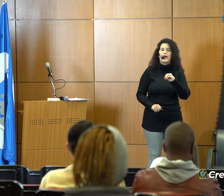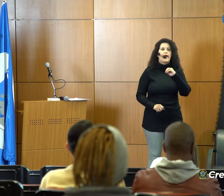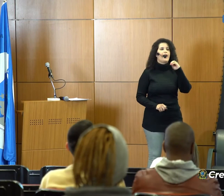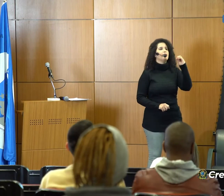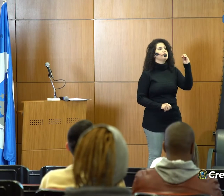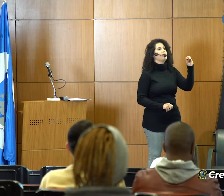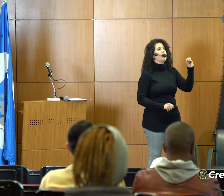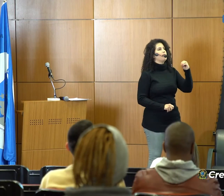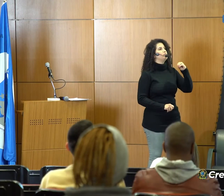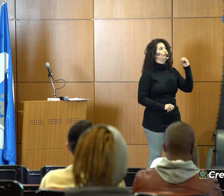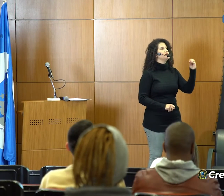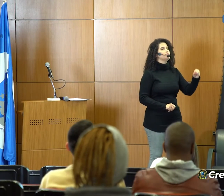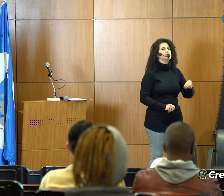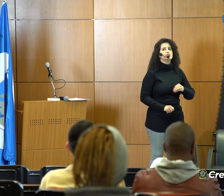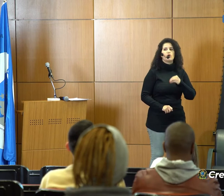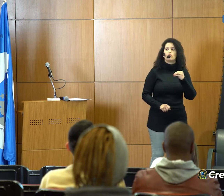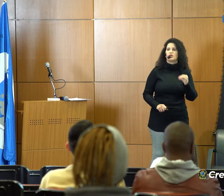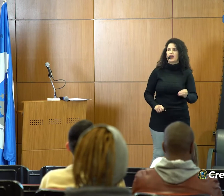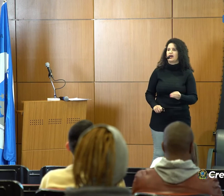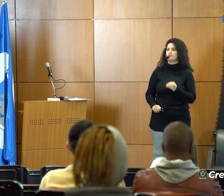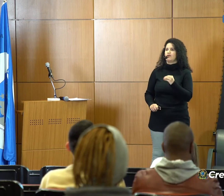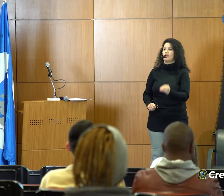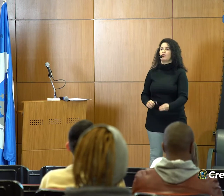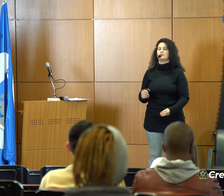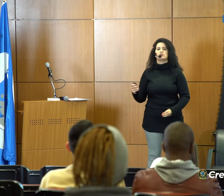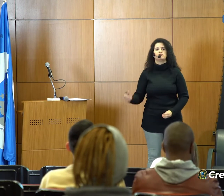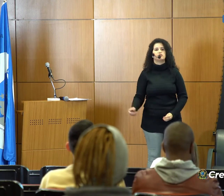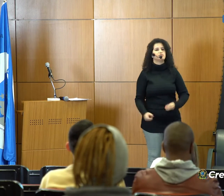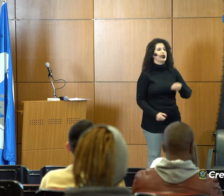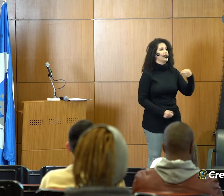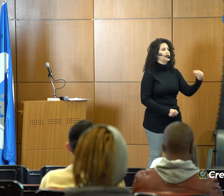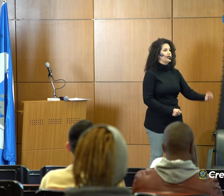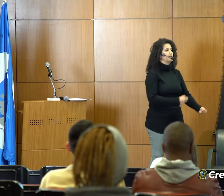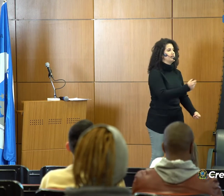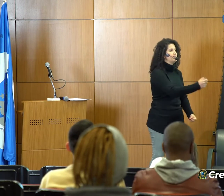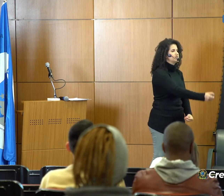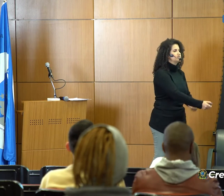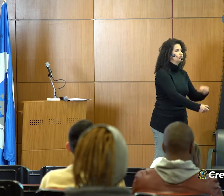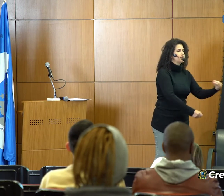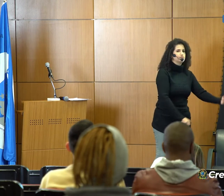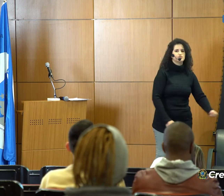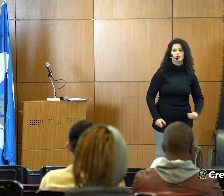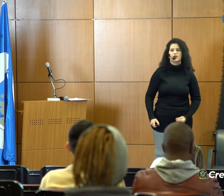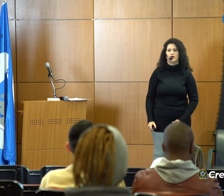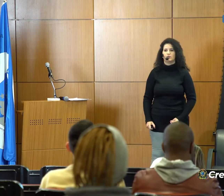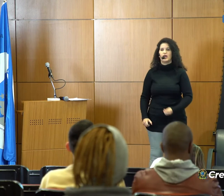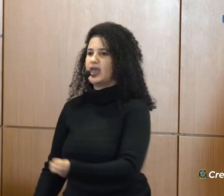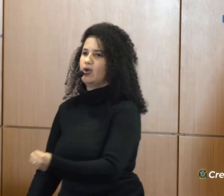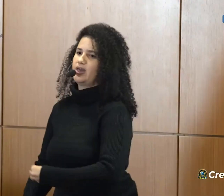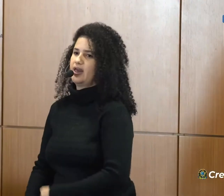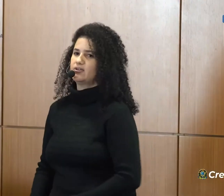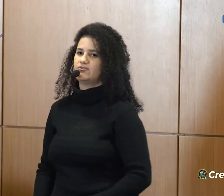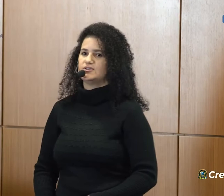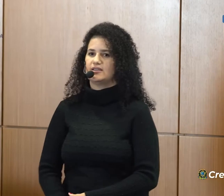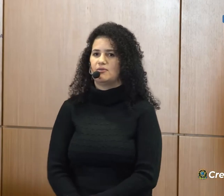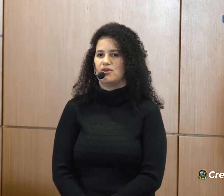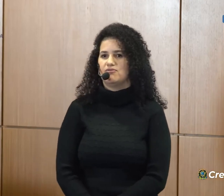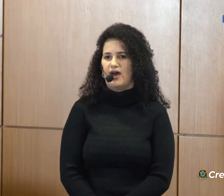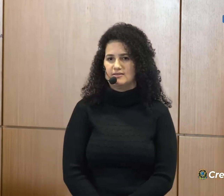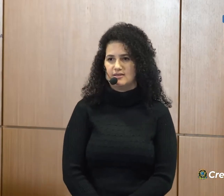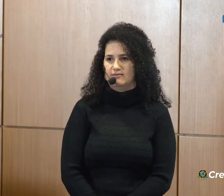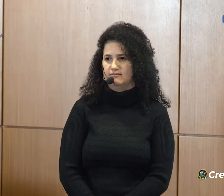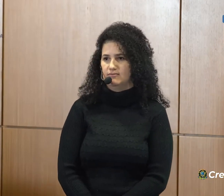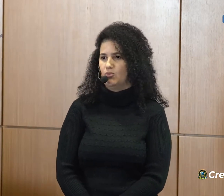Né? A prima do meu cunhado falou que, para o filho dela, aquela intervenção está funcionando. Eu quero que você